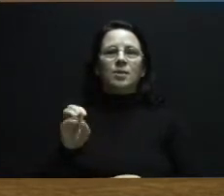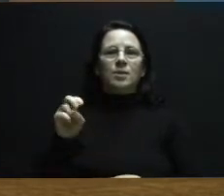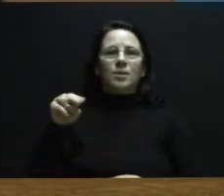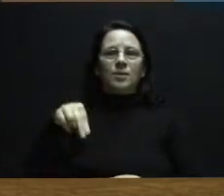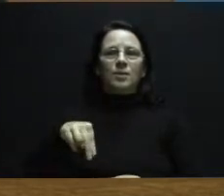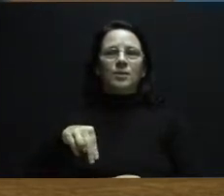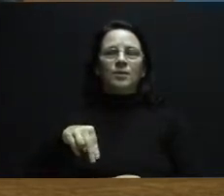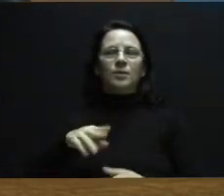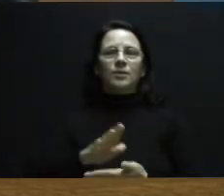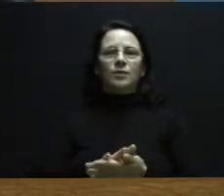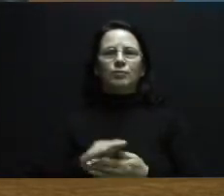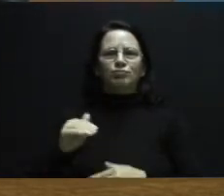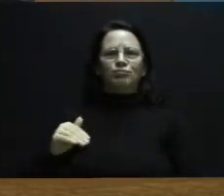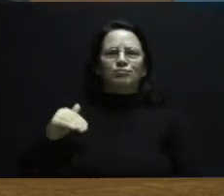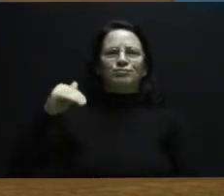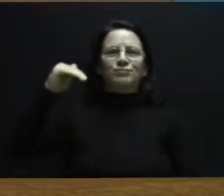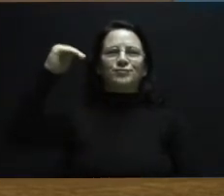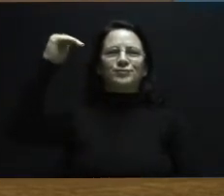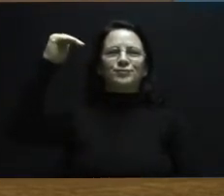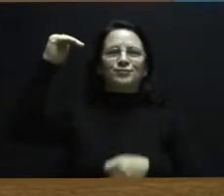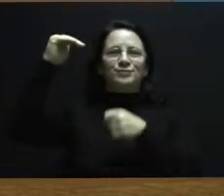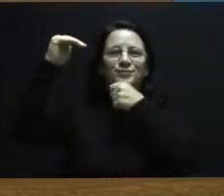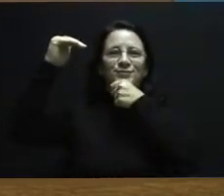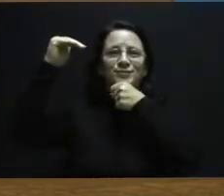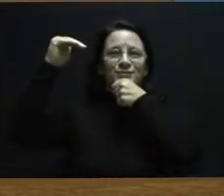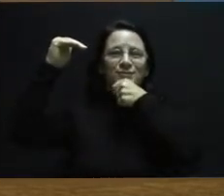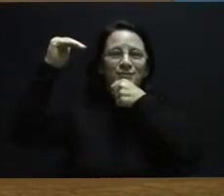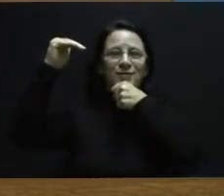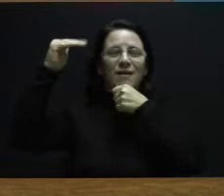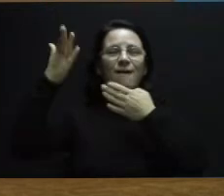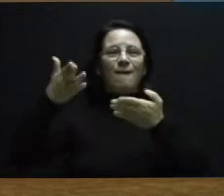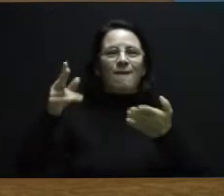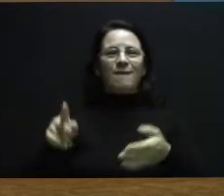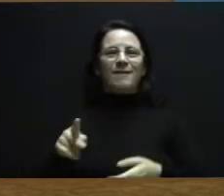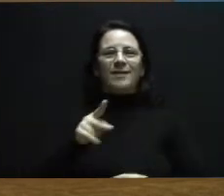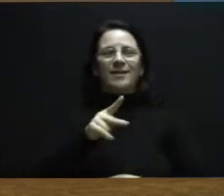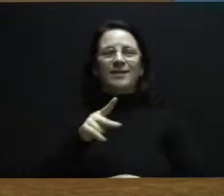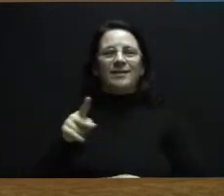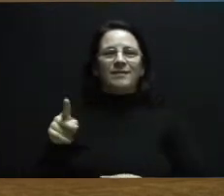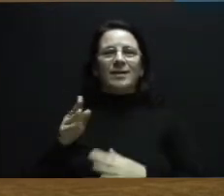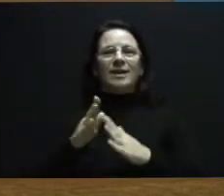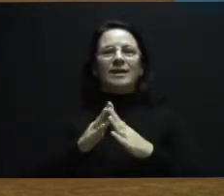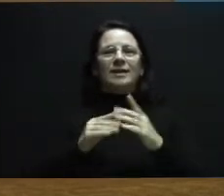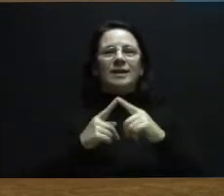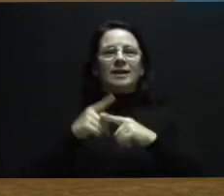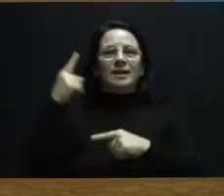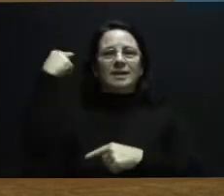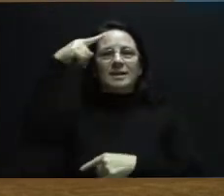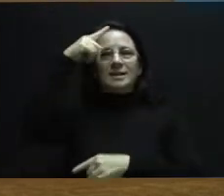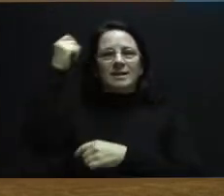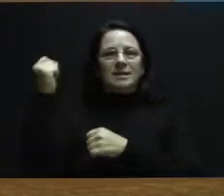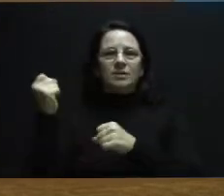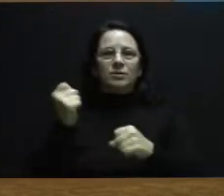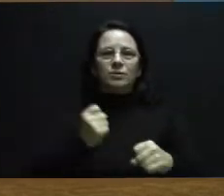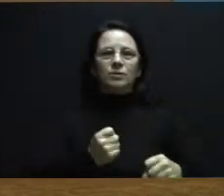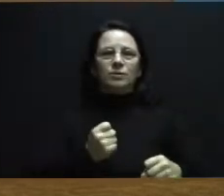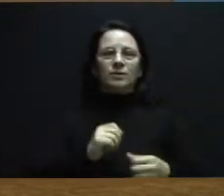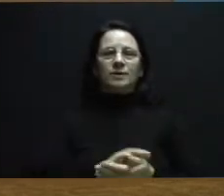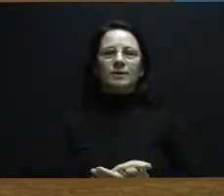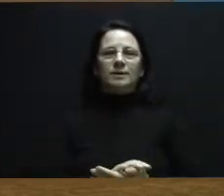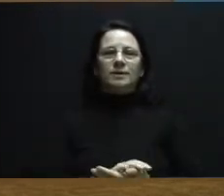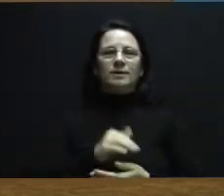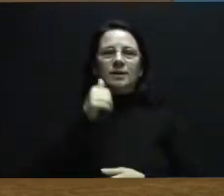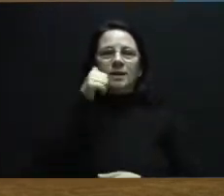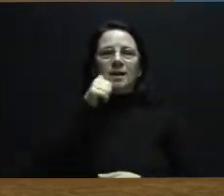ficando velho, vi tão pequenininho, né, padre Wilson? Hoje já é um padre, está aí na paróquia São Judas Tadeu, a